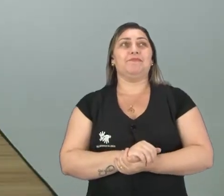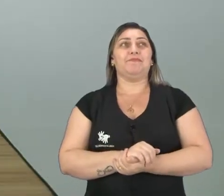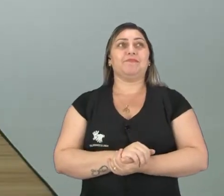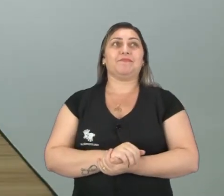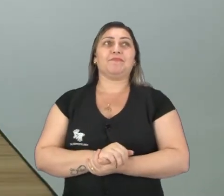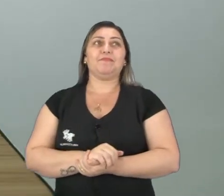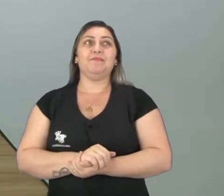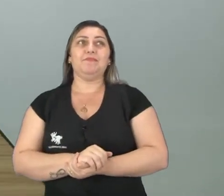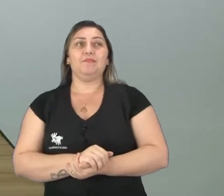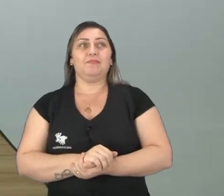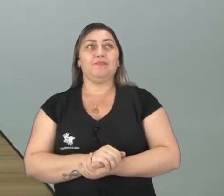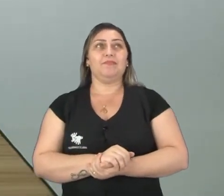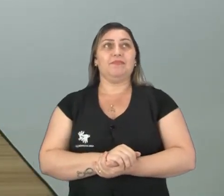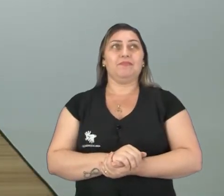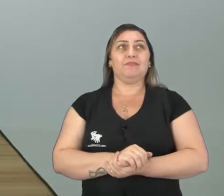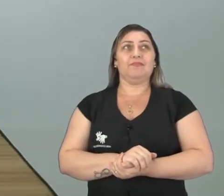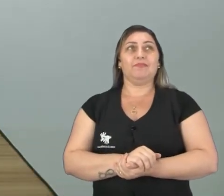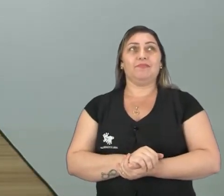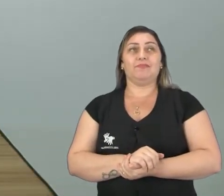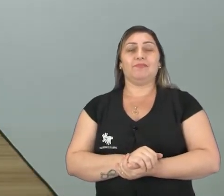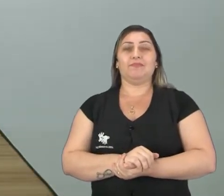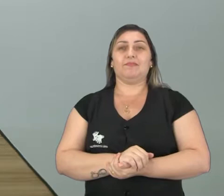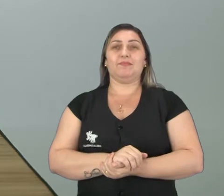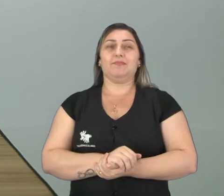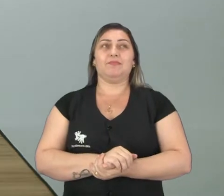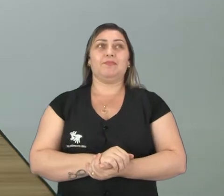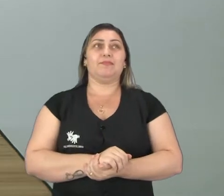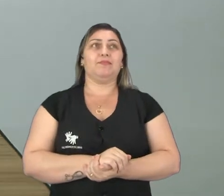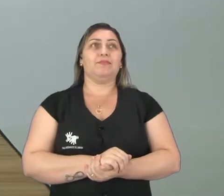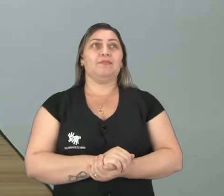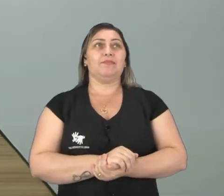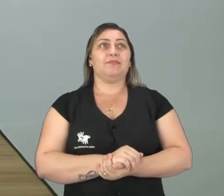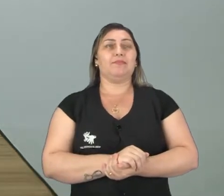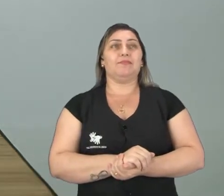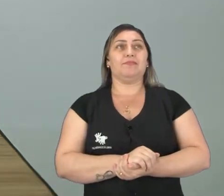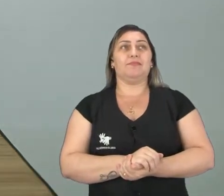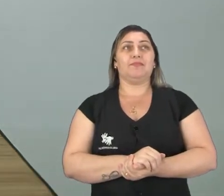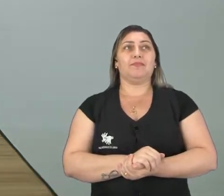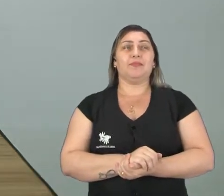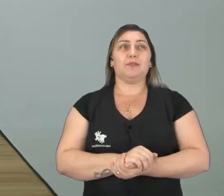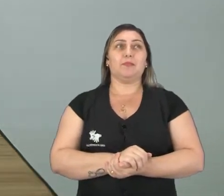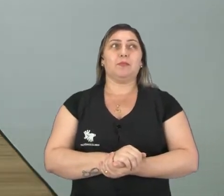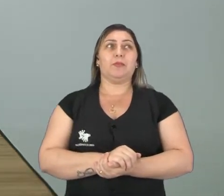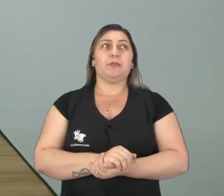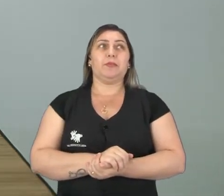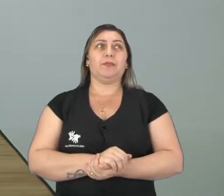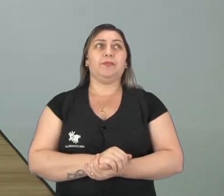ajuda a economia de água. Muito bem.